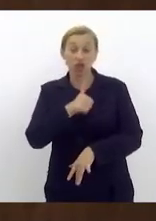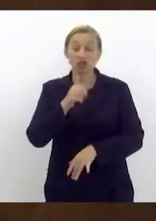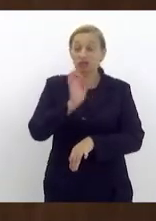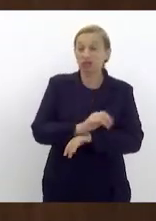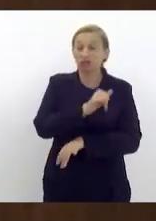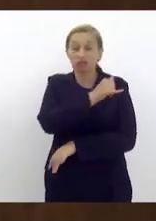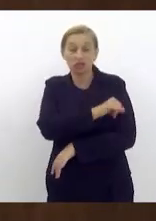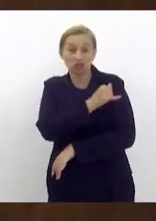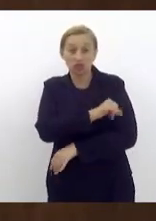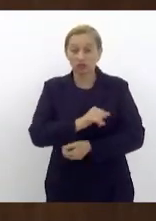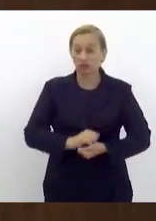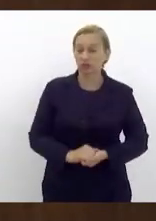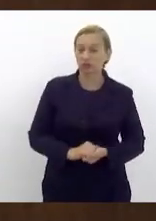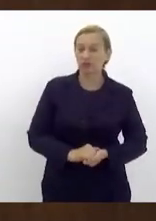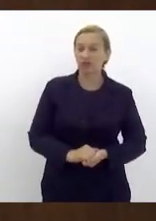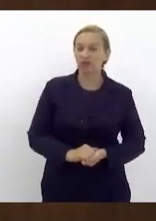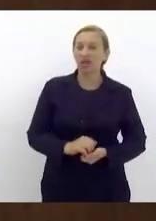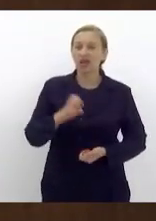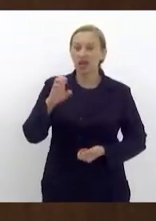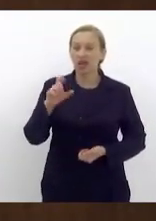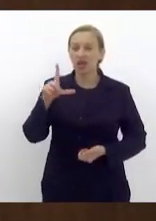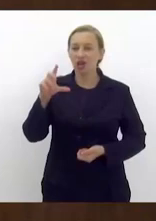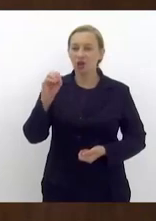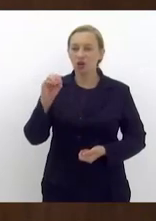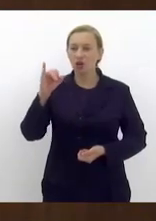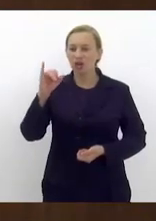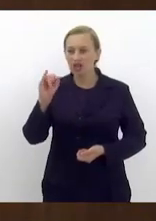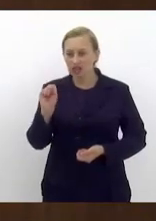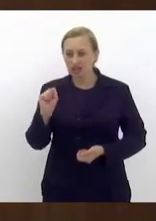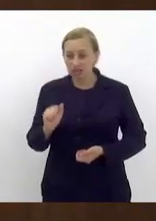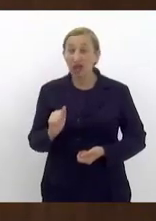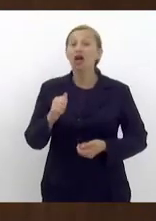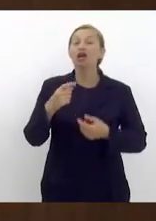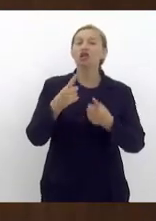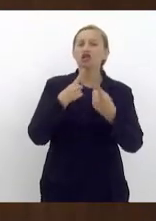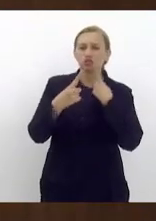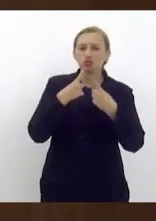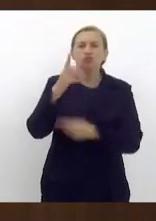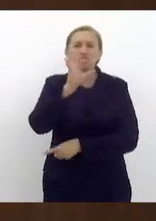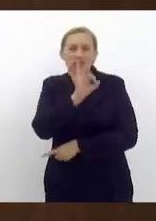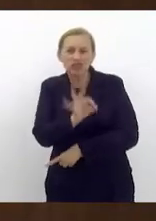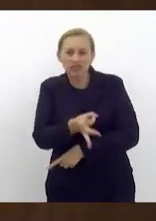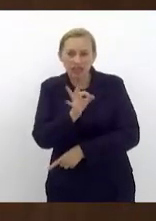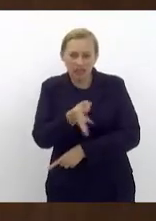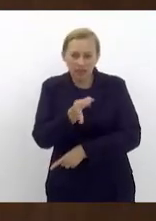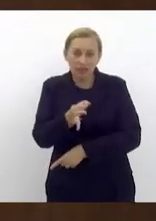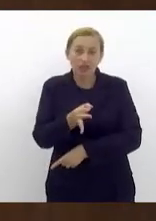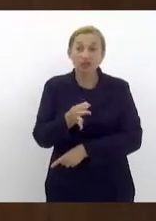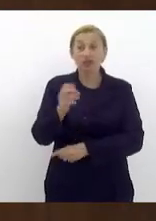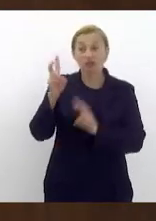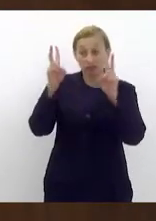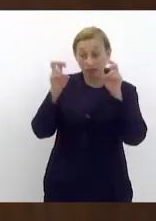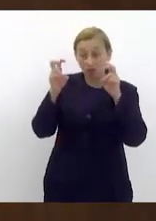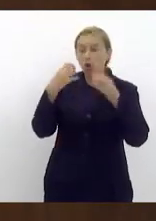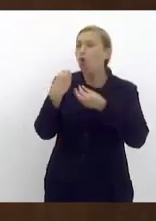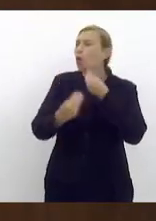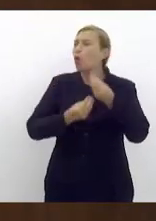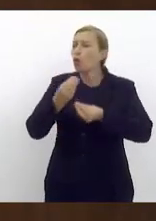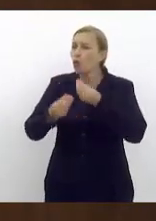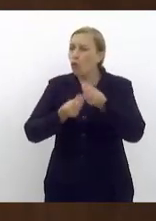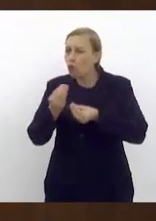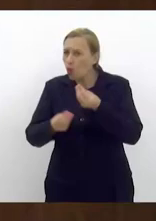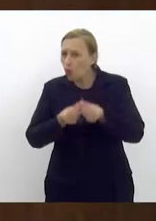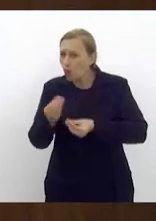do Rio de Janeiro, a senhora Heloísa, e nós discutimos exatamente isso, como